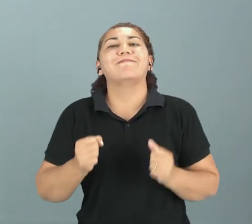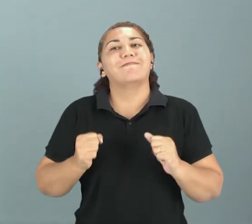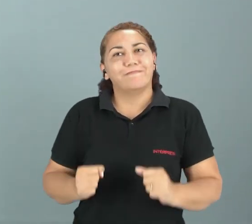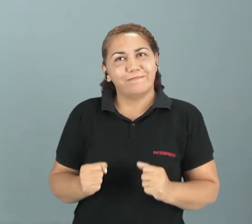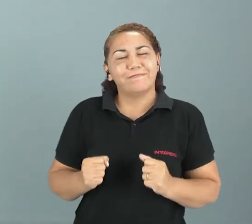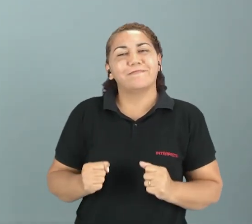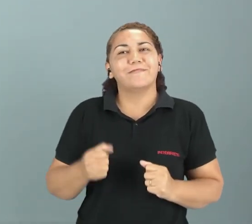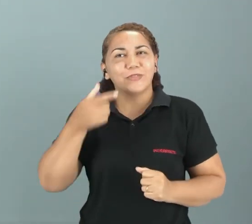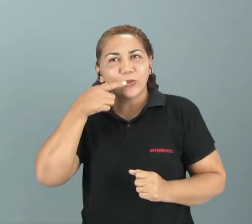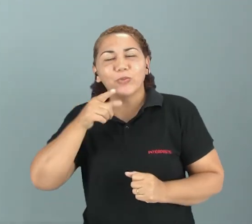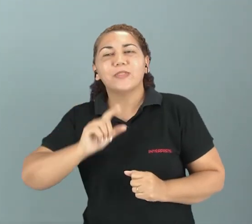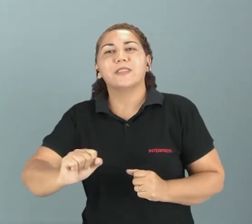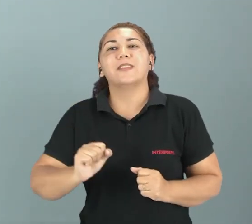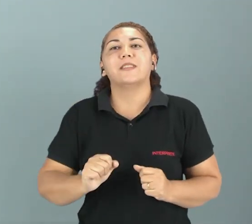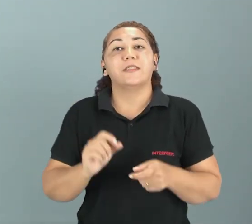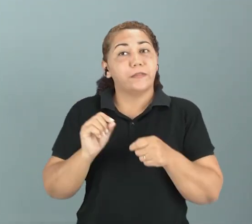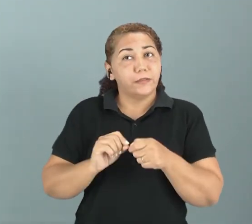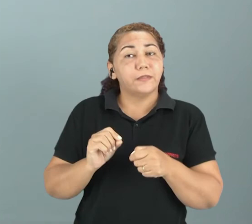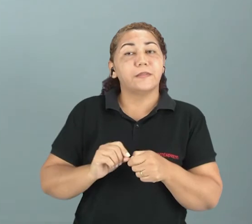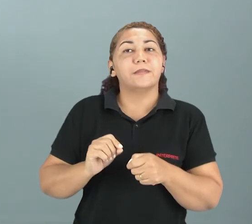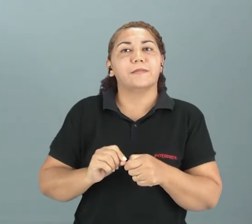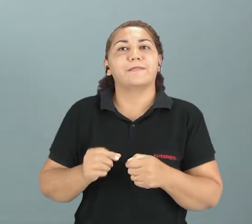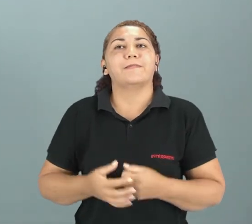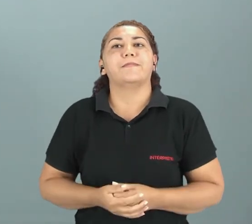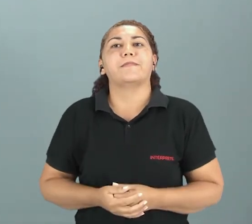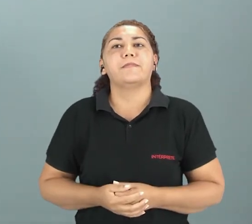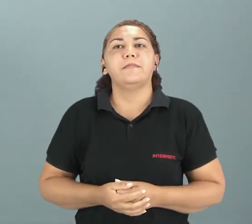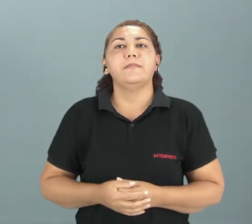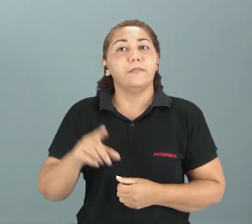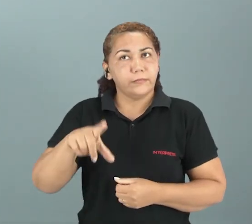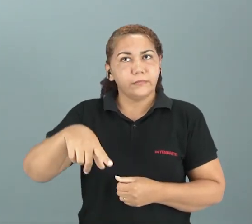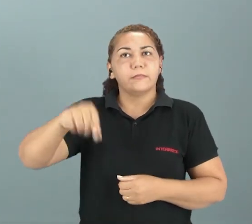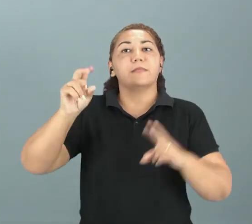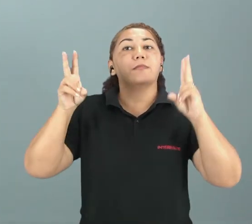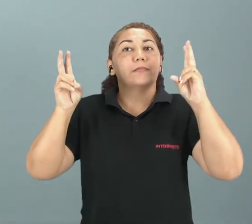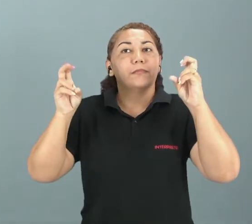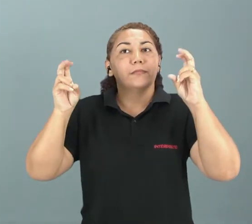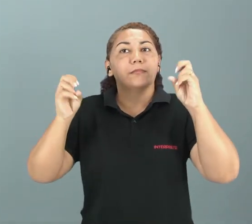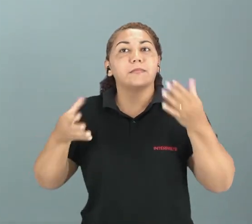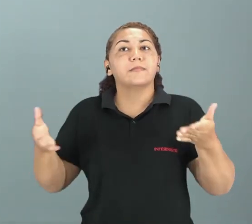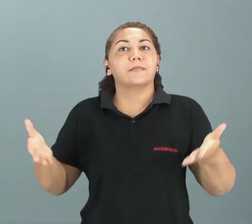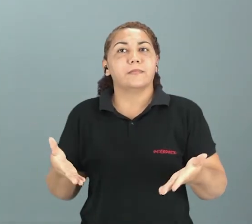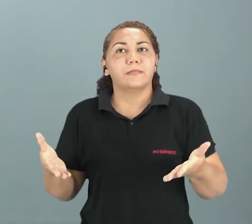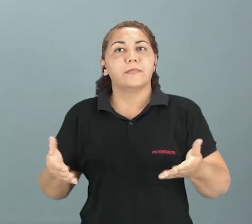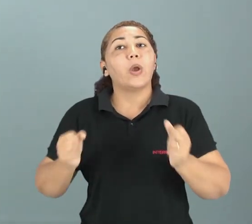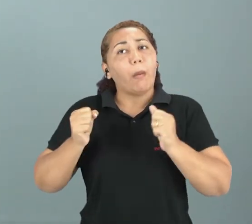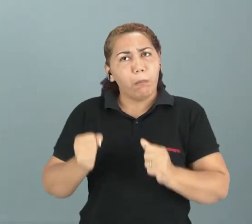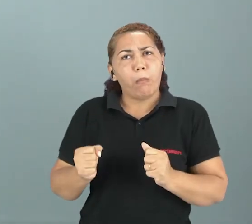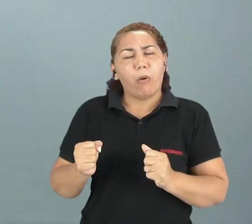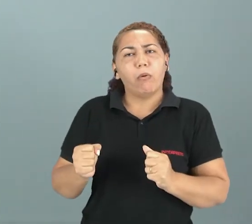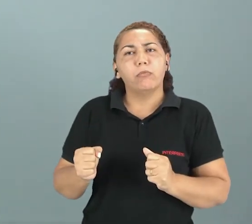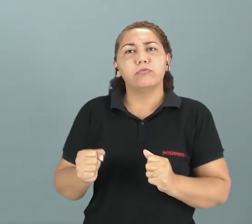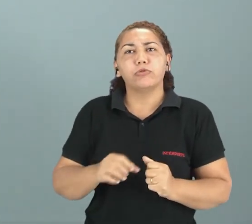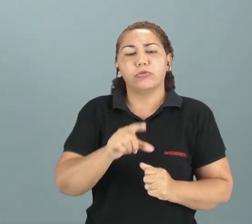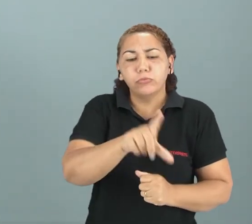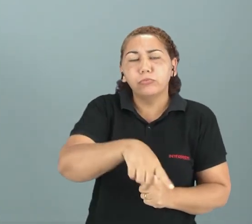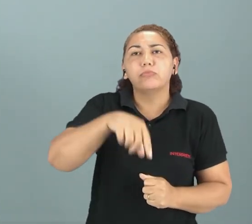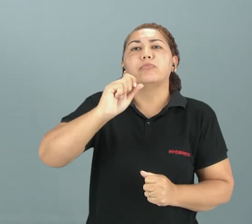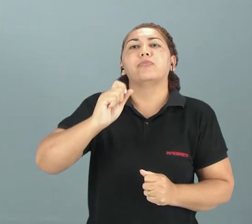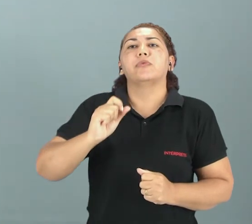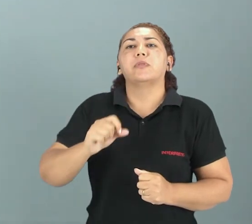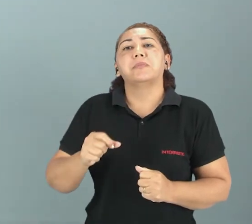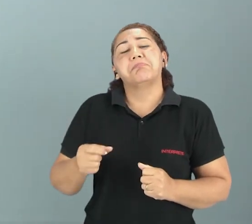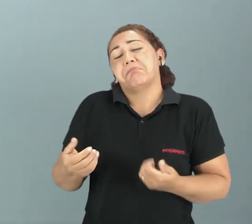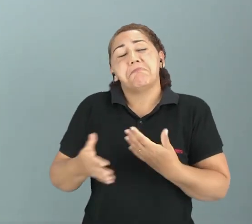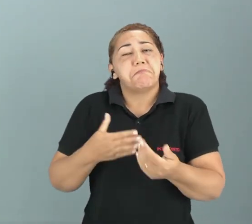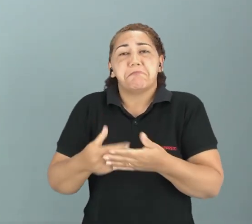aí. Você também pode produzir um. Então, escolha um tema da atualidade, pode ser um desses que eu coloquei, ou da sua preferência